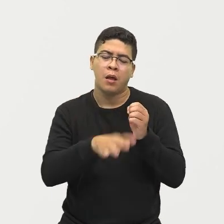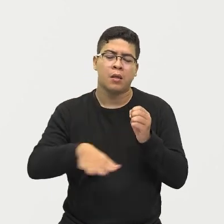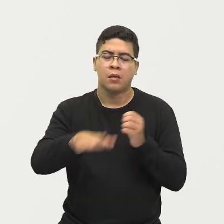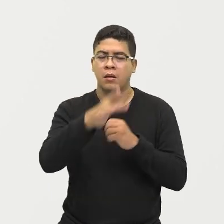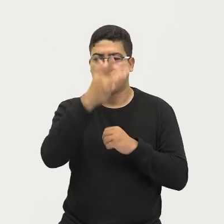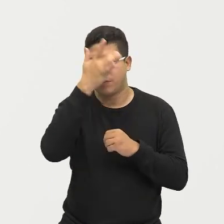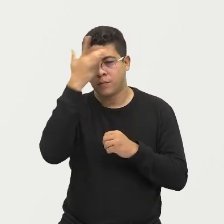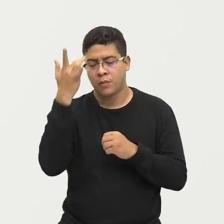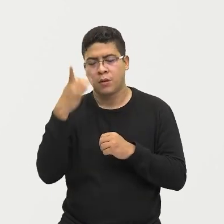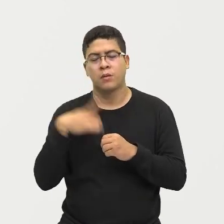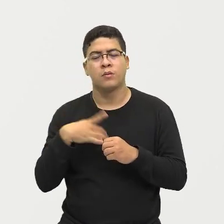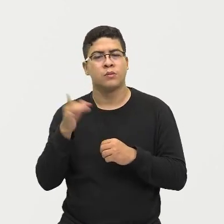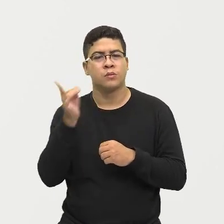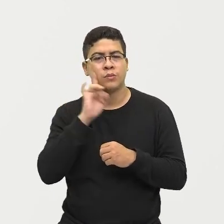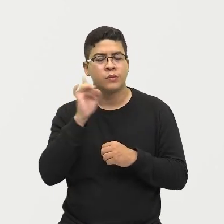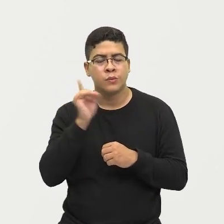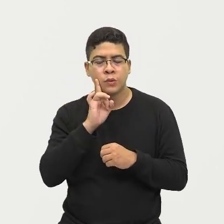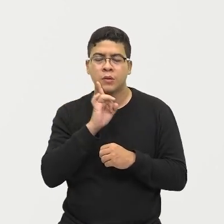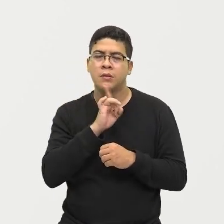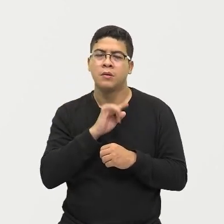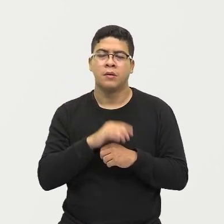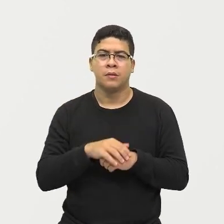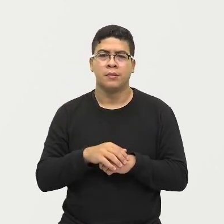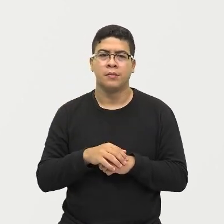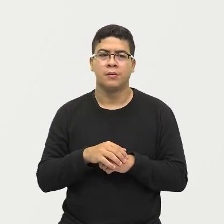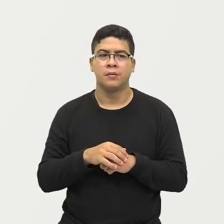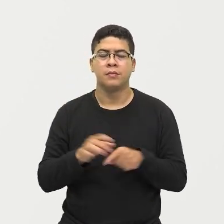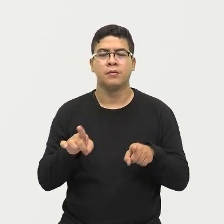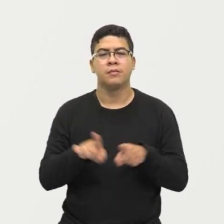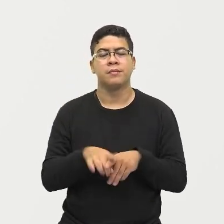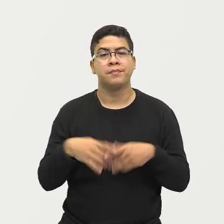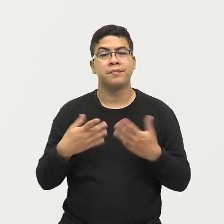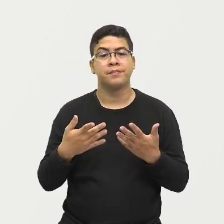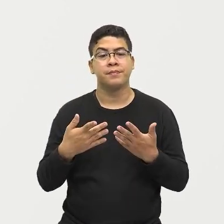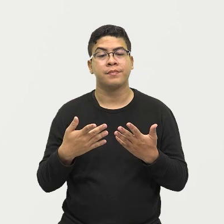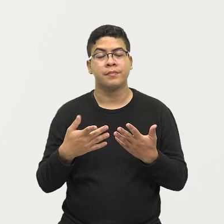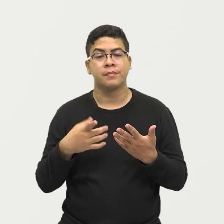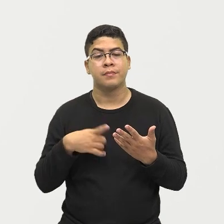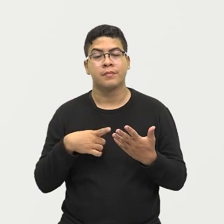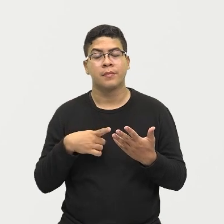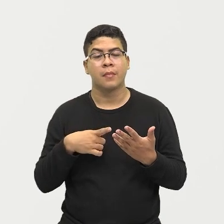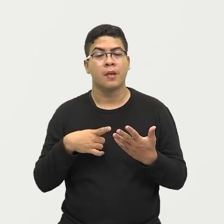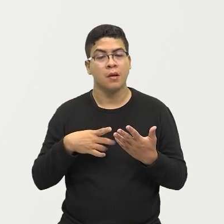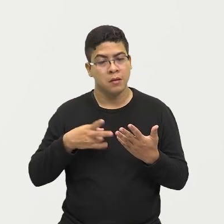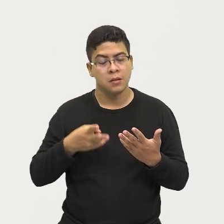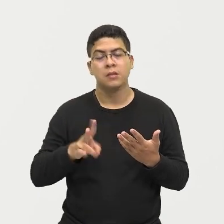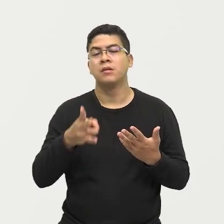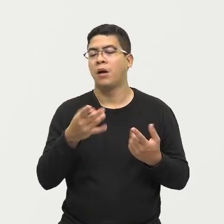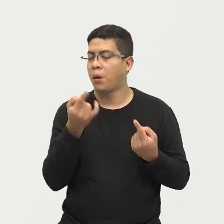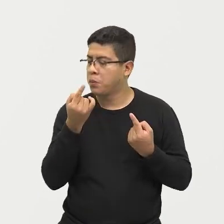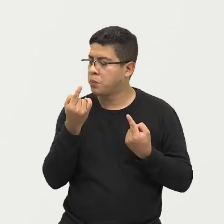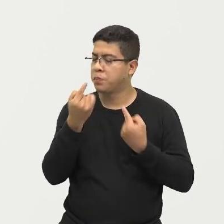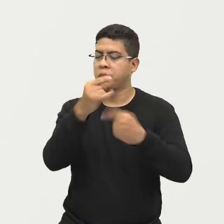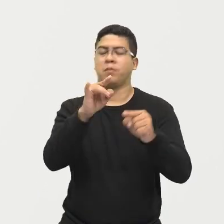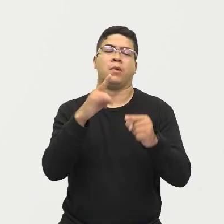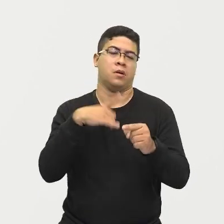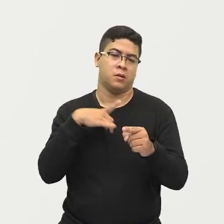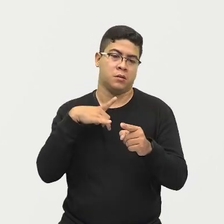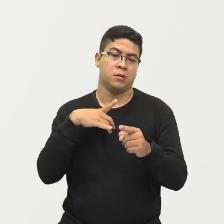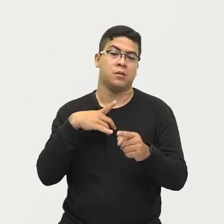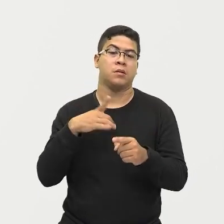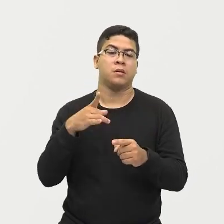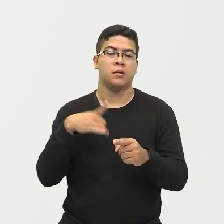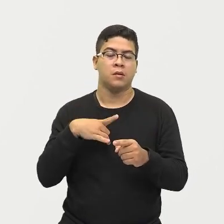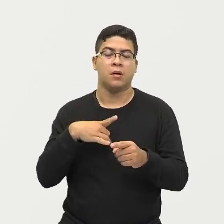falar do dia a dia, ele vai trazer isso nas obras dele. E ele vai rebater constantemente